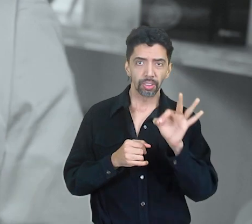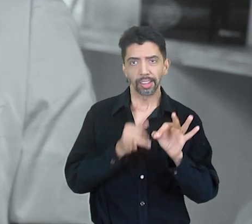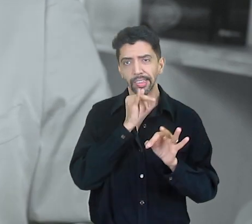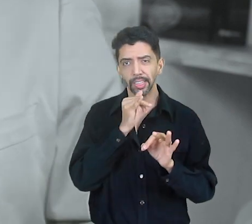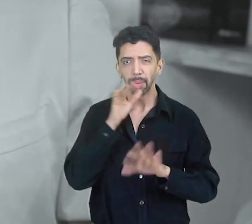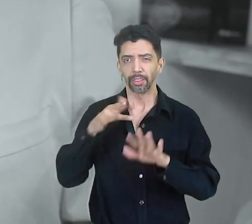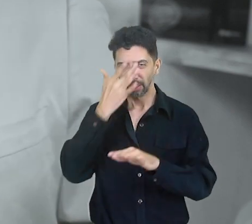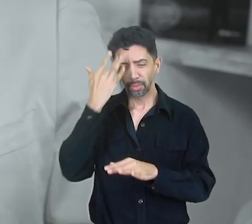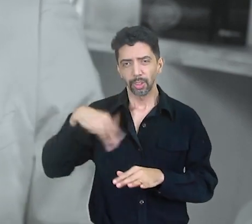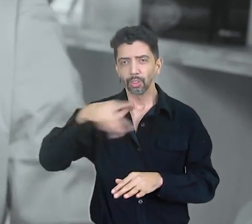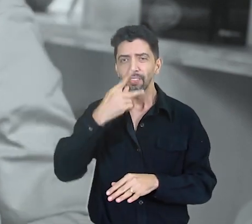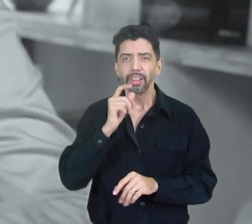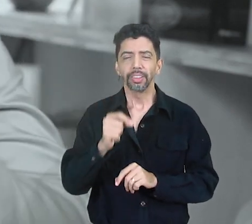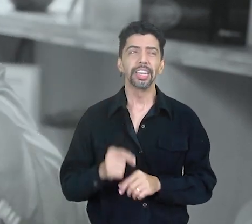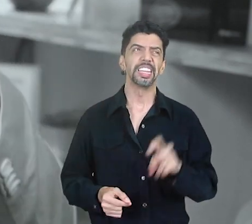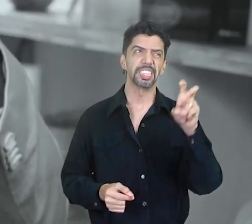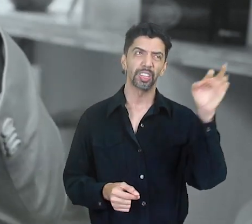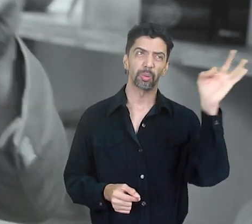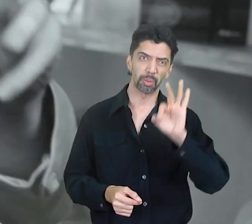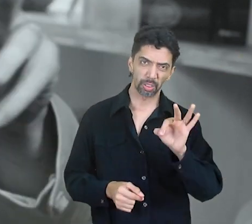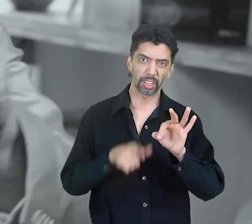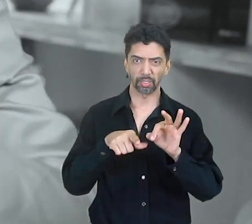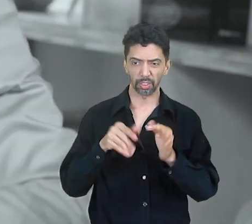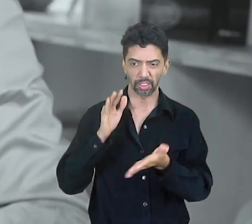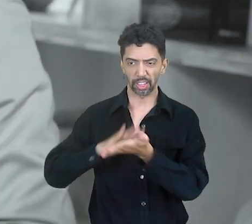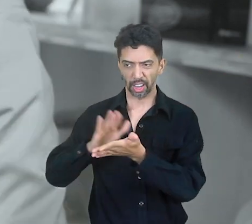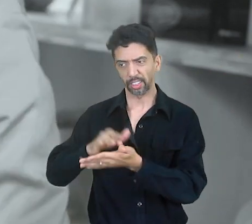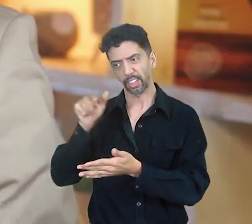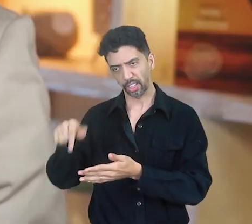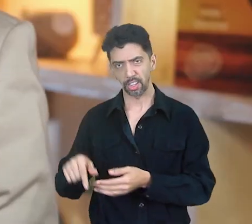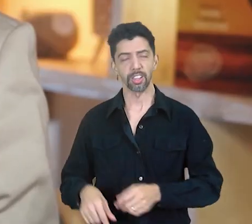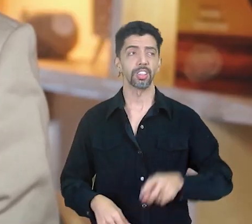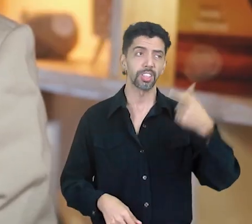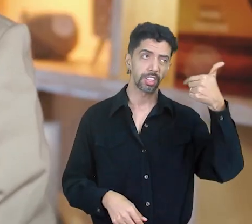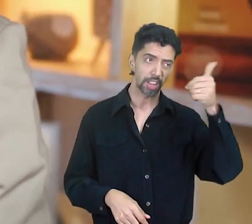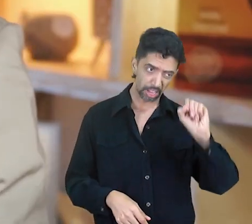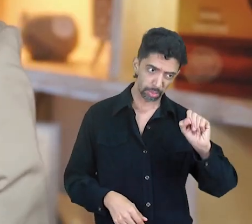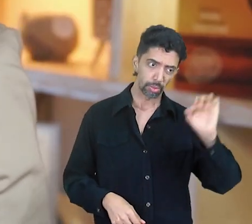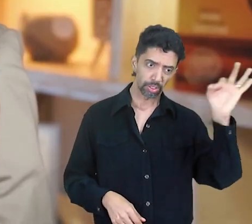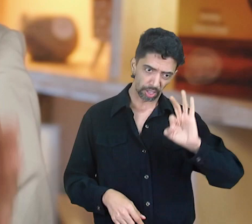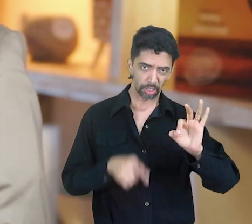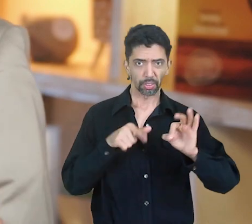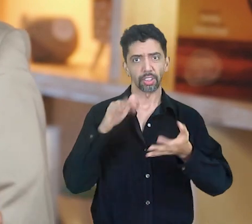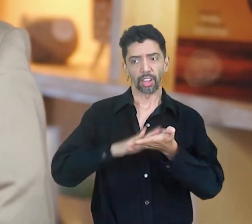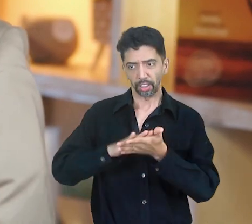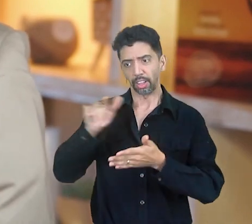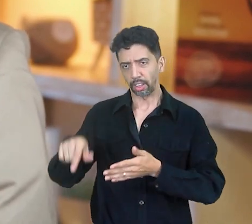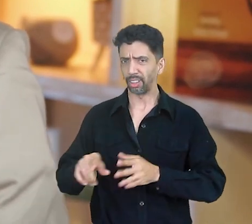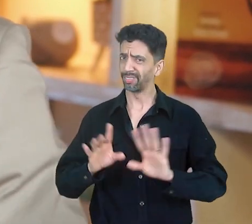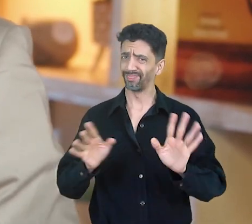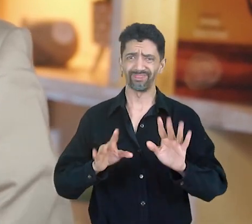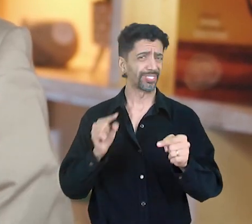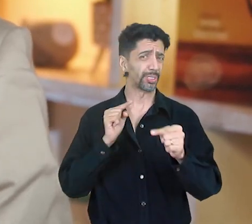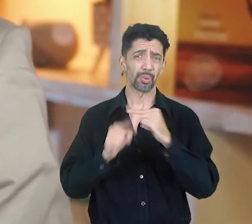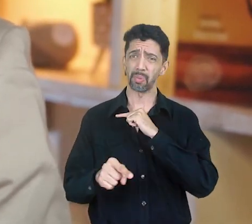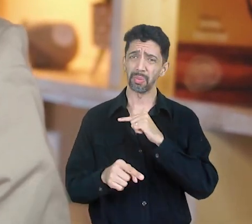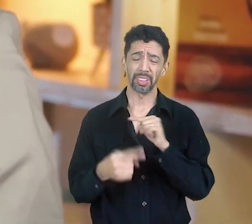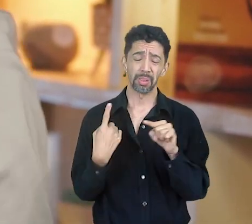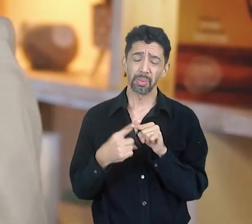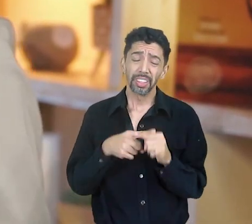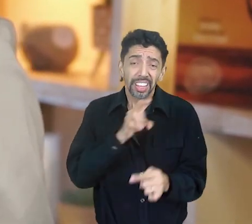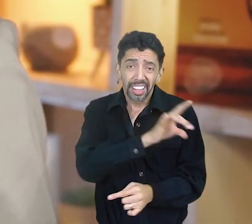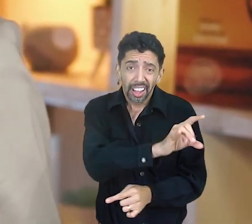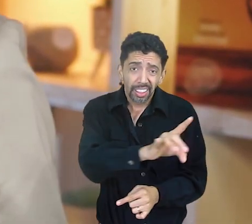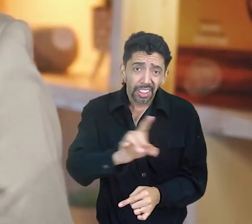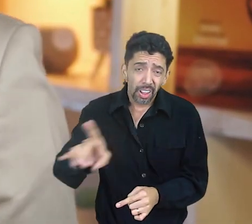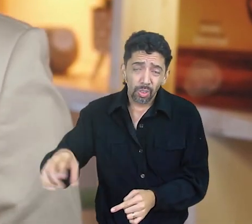5% disso, 10% daquilo, 30% daquilo. Olha só, isso não funciona na educação do comportamento financeiro,